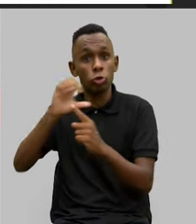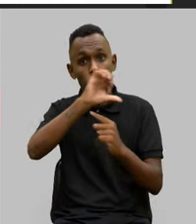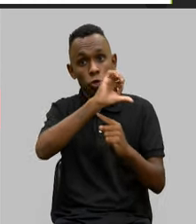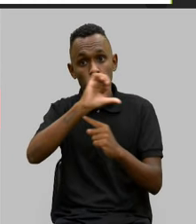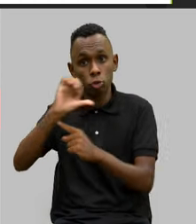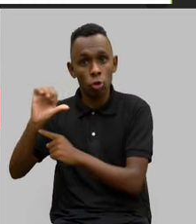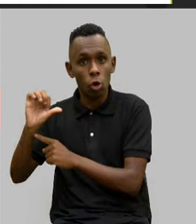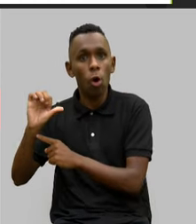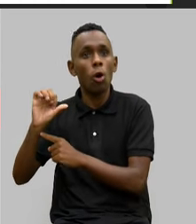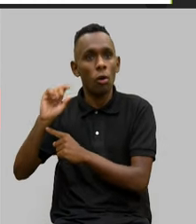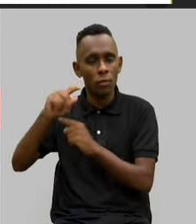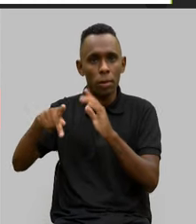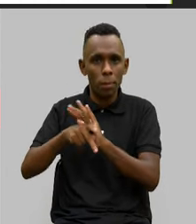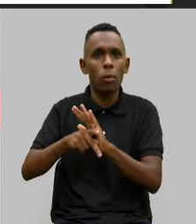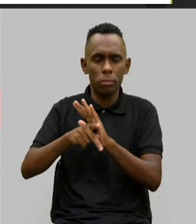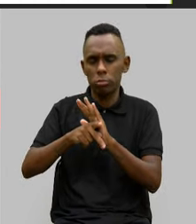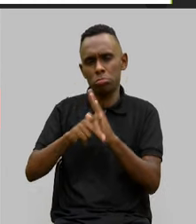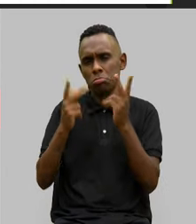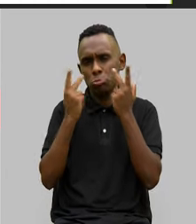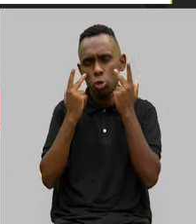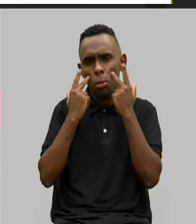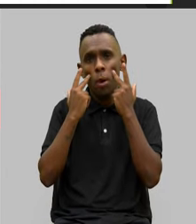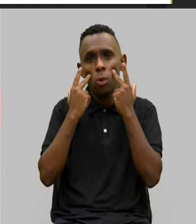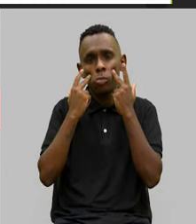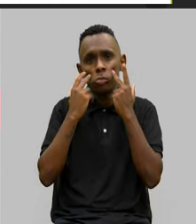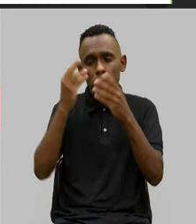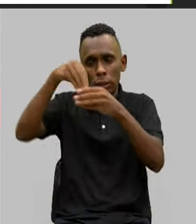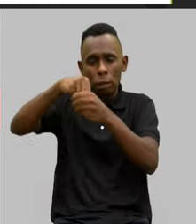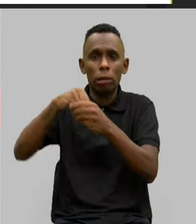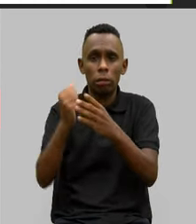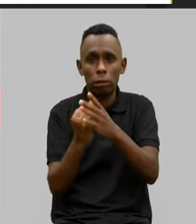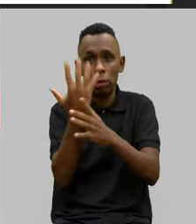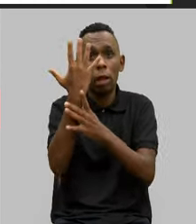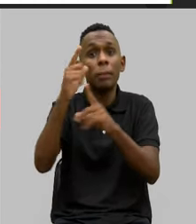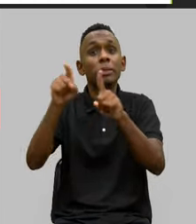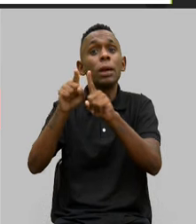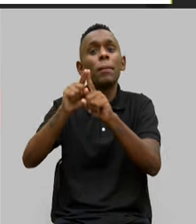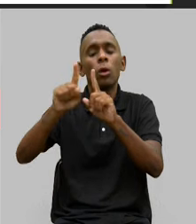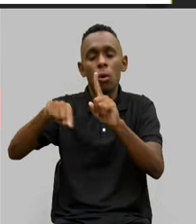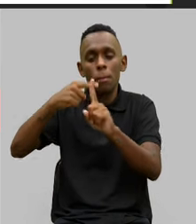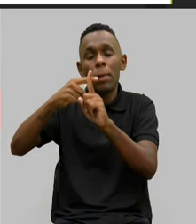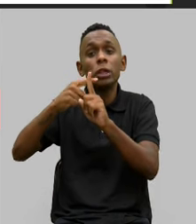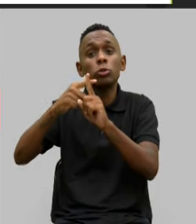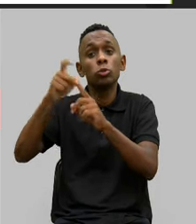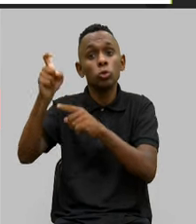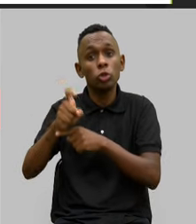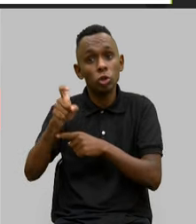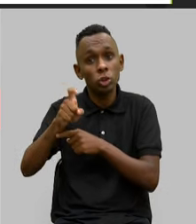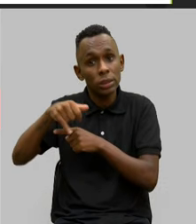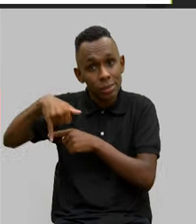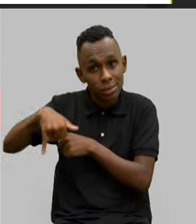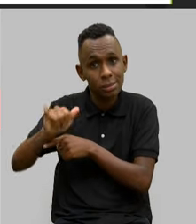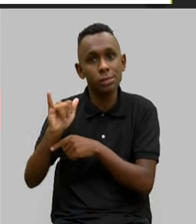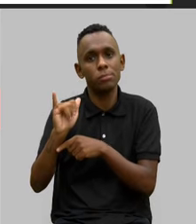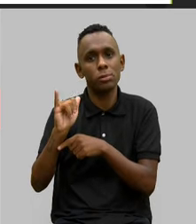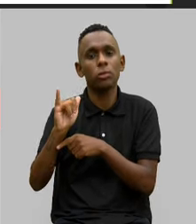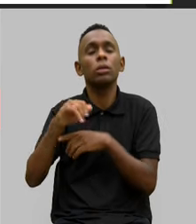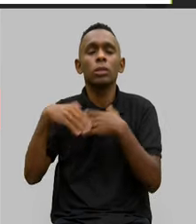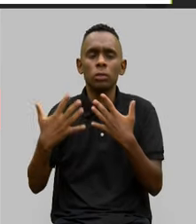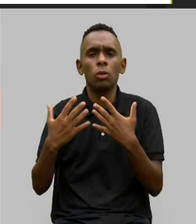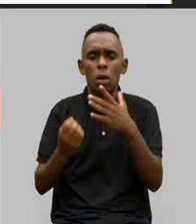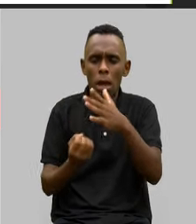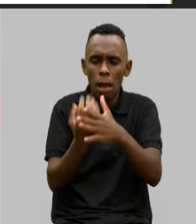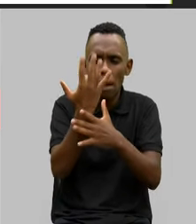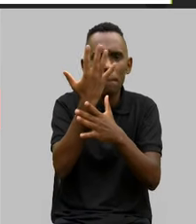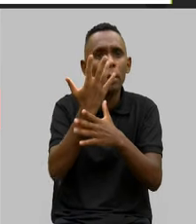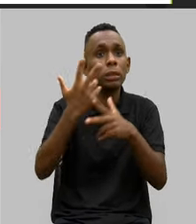os cromossomos do metabolismo normal e mais o cromossomo x e y essa planta tem a